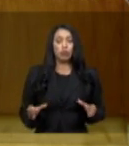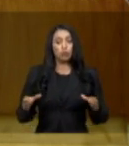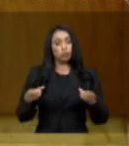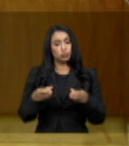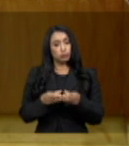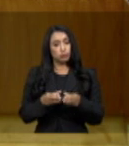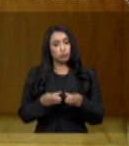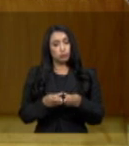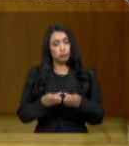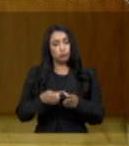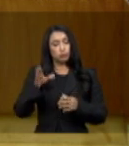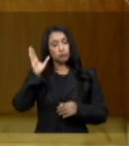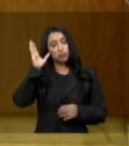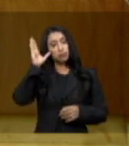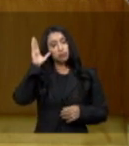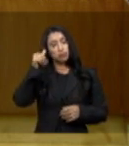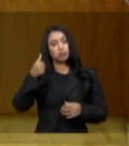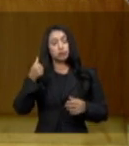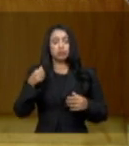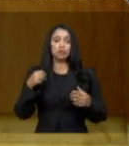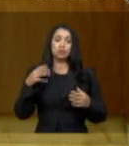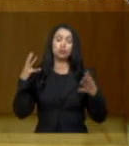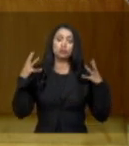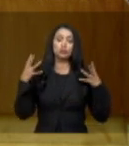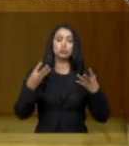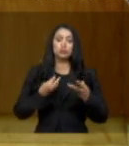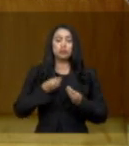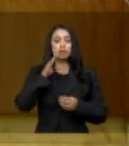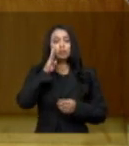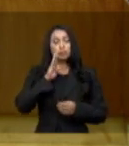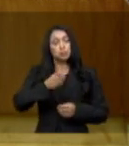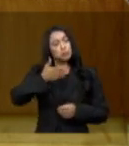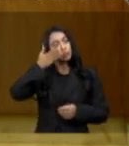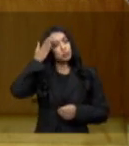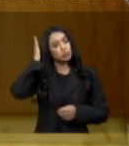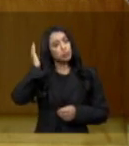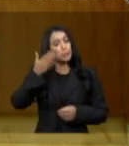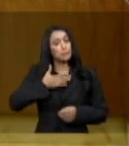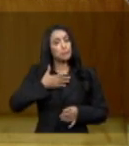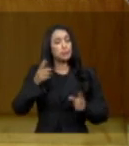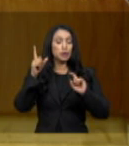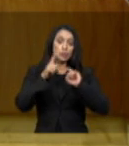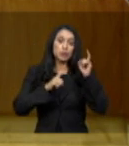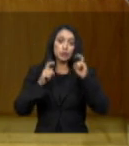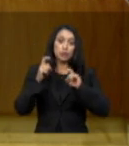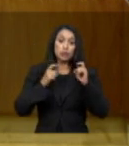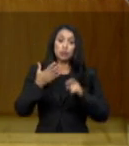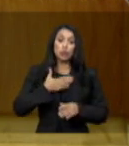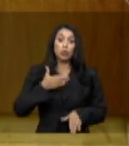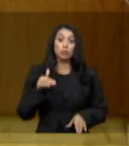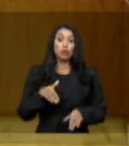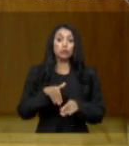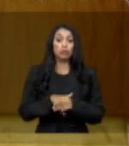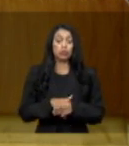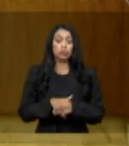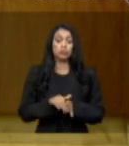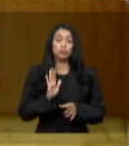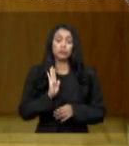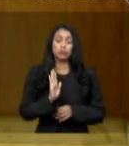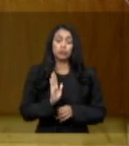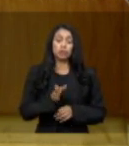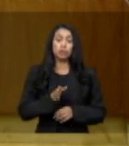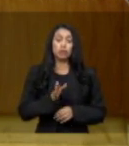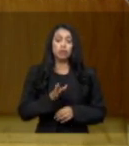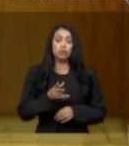conjunto da decisão do ministro marco aurélio minha preocupação é o final do meu voto como